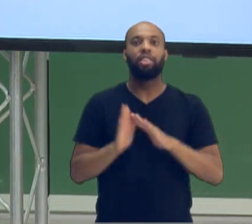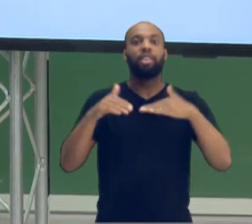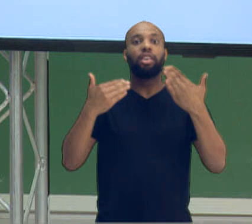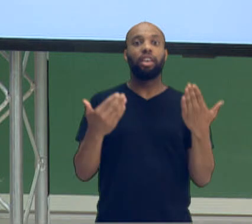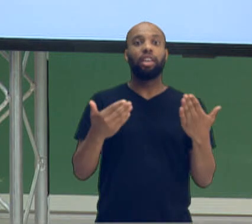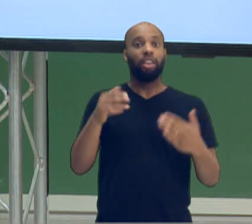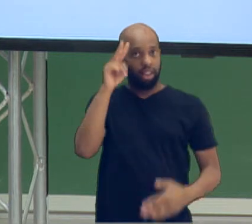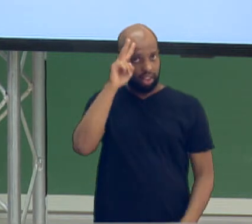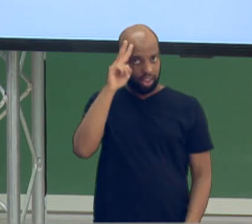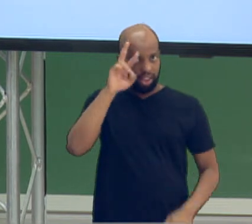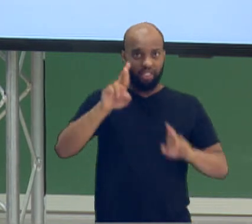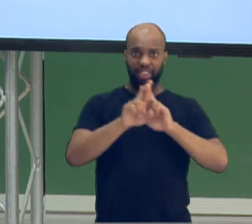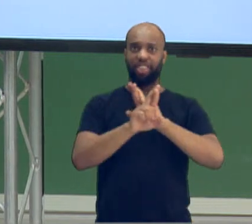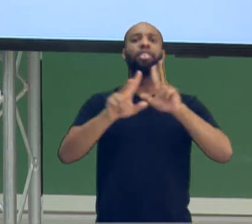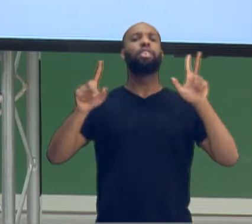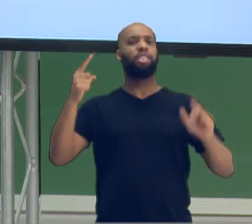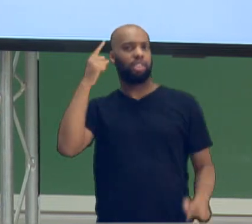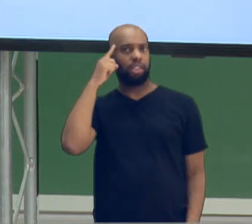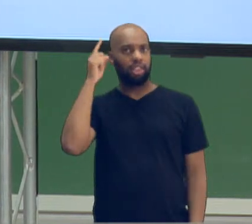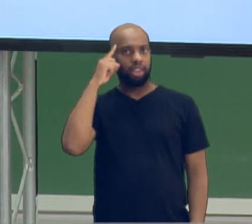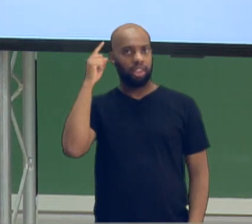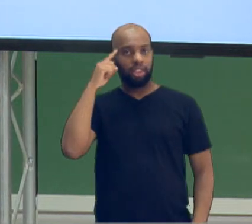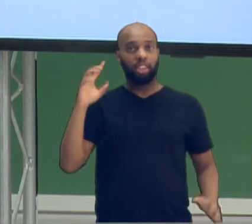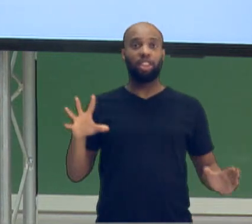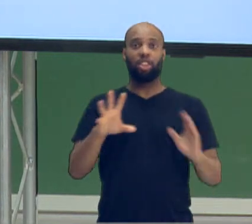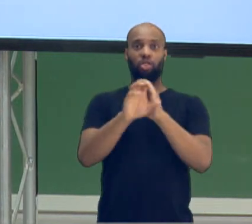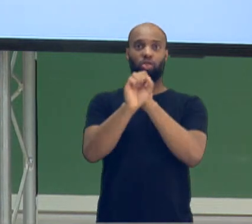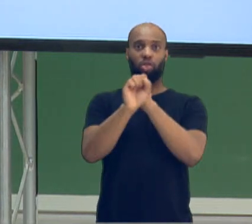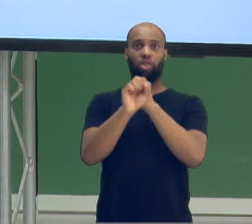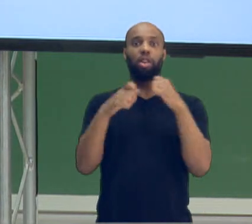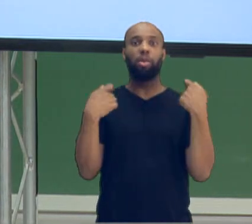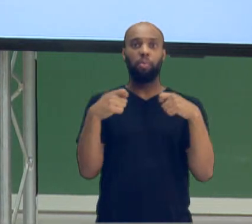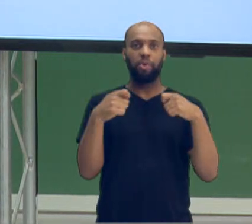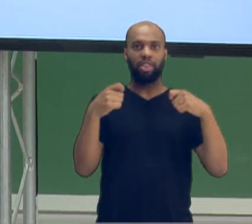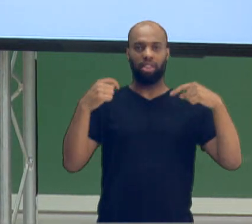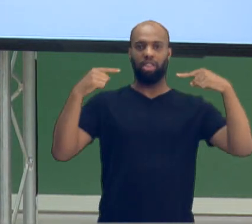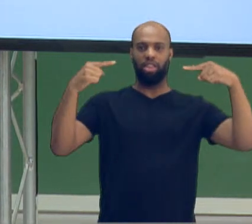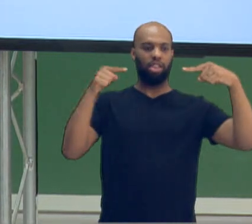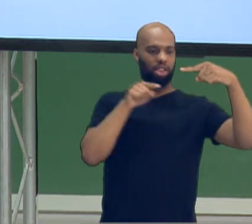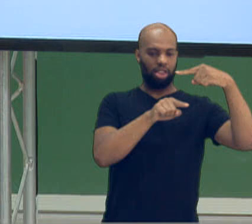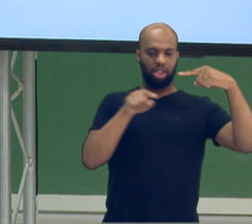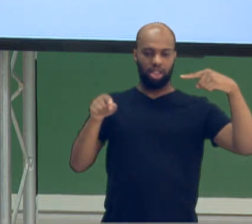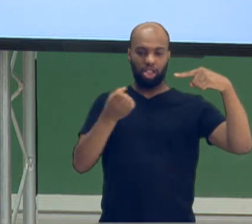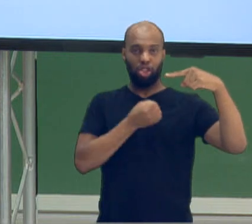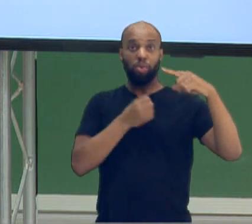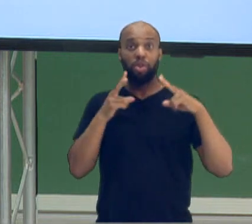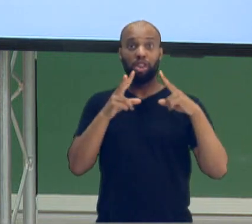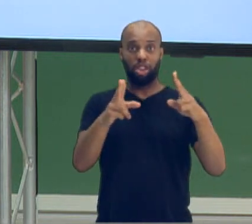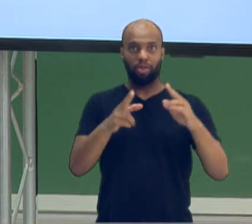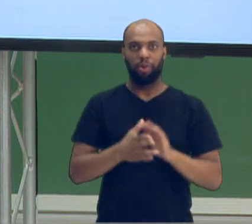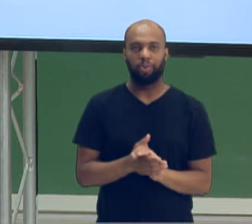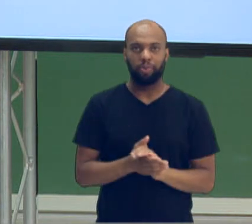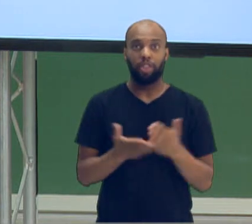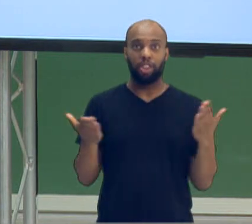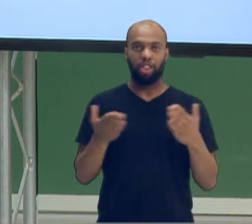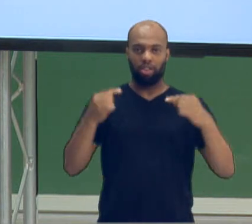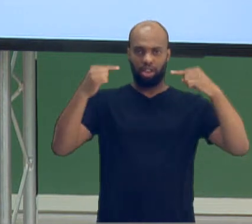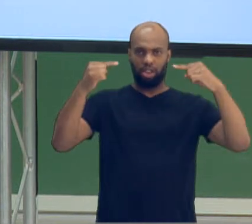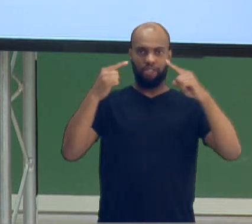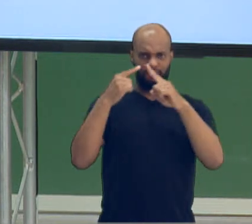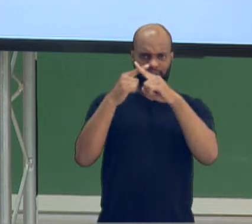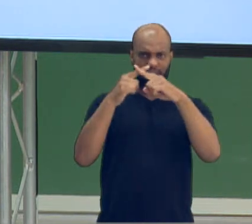É diferente da gente pensar na adição. A adição eu precisava deixar os denominadores igualados. Na multiplicação,